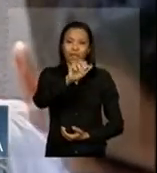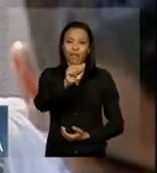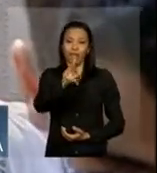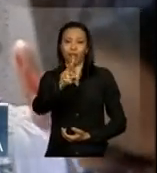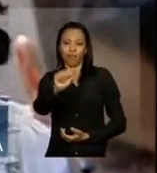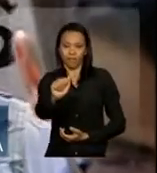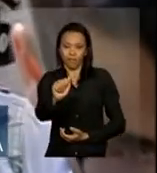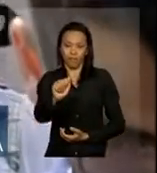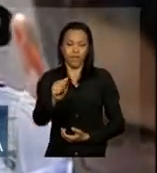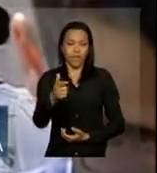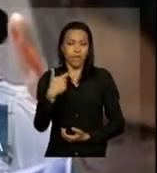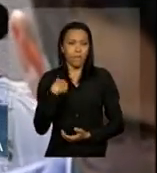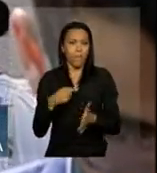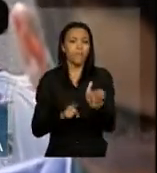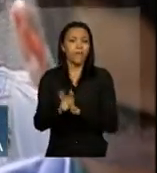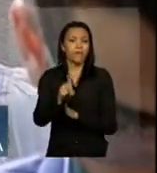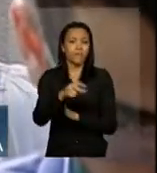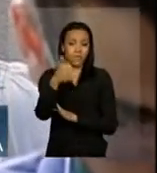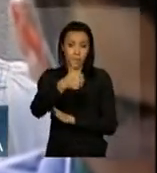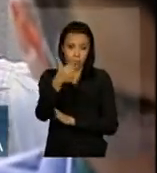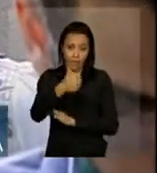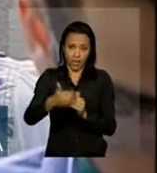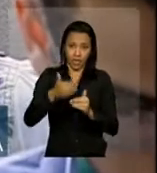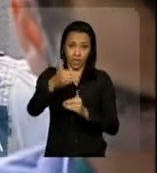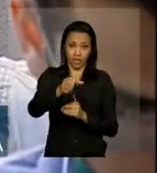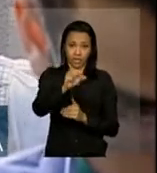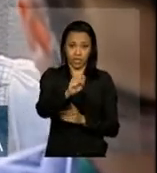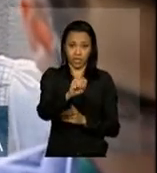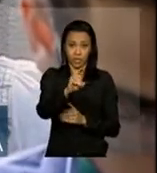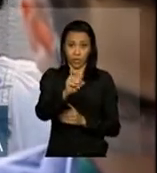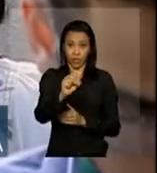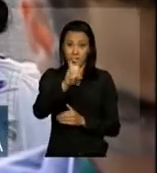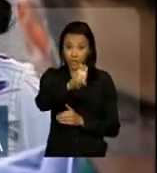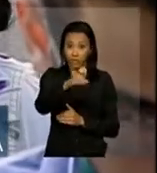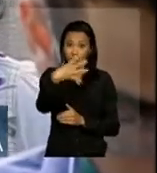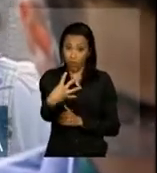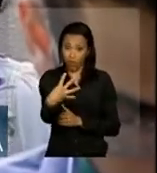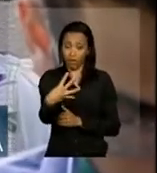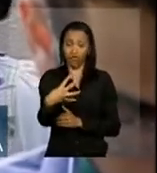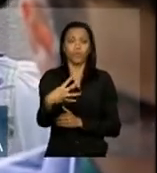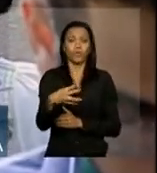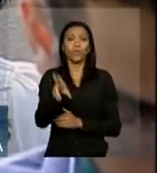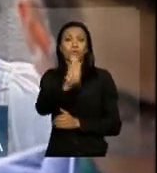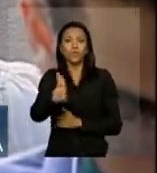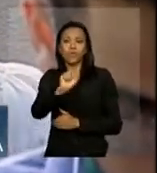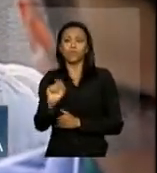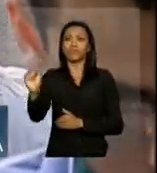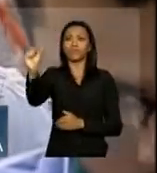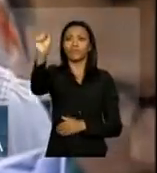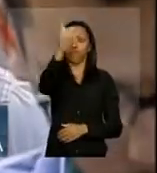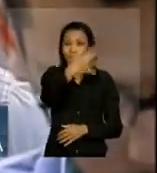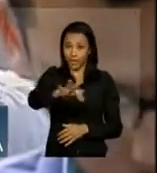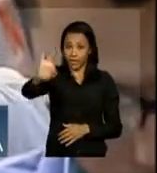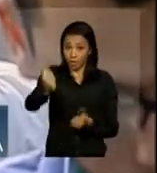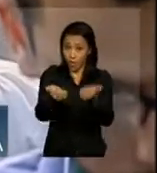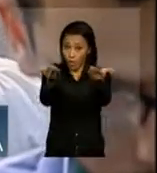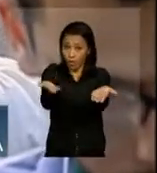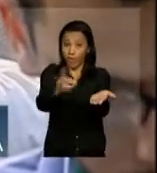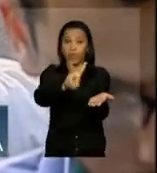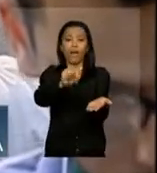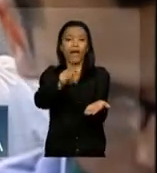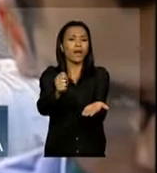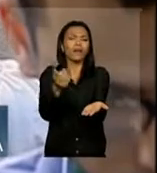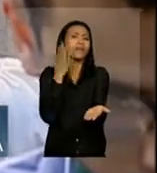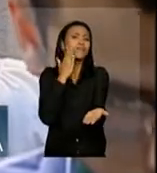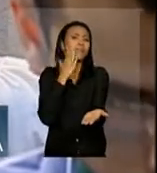Agência Brasil no início nessa primeira edição do Sisu 54 instituições federais universidades federais elas ofertam vagas eu